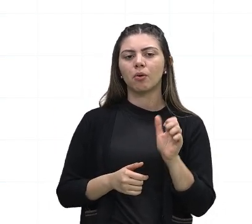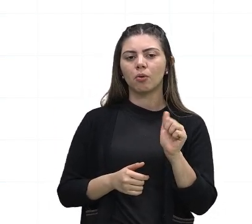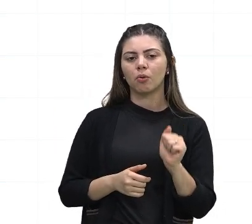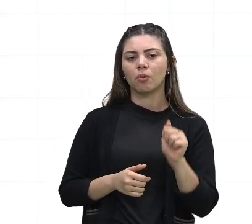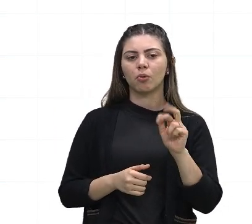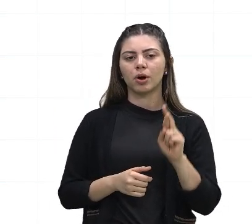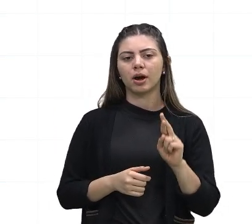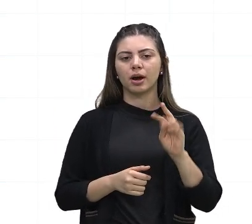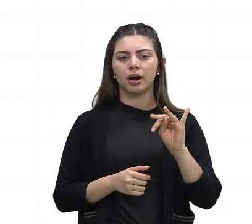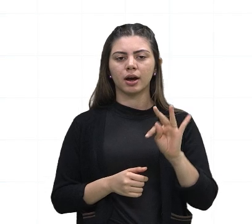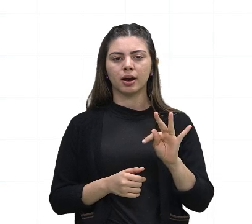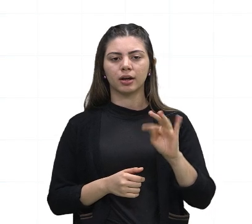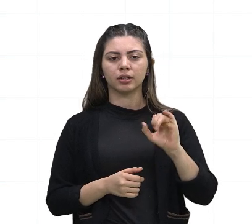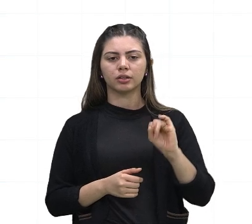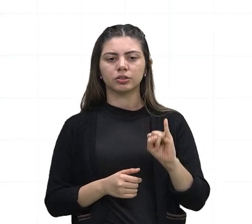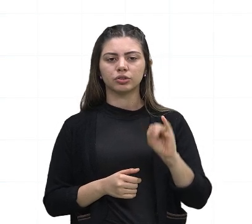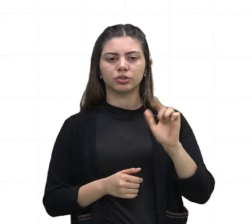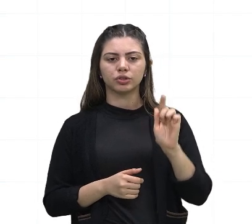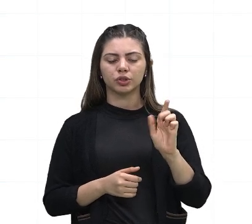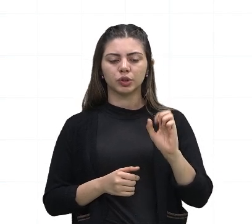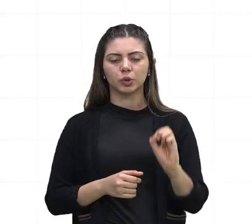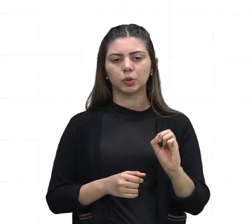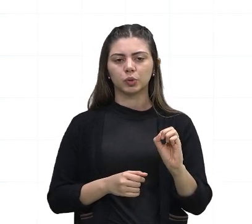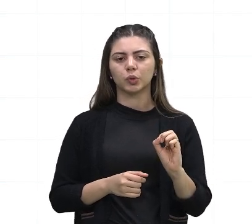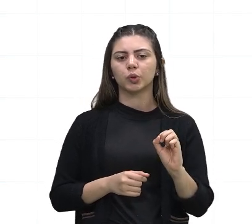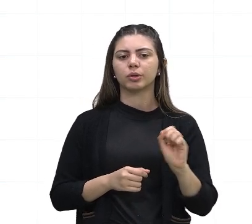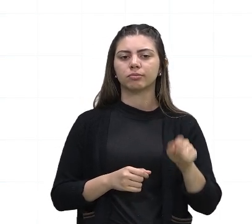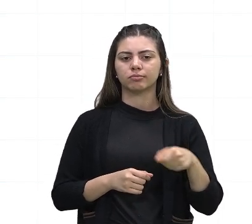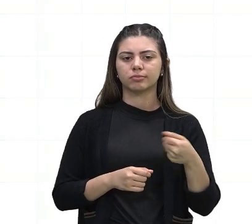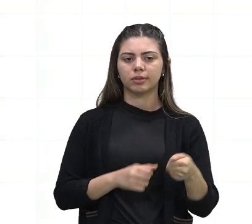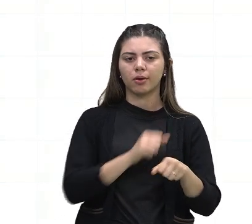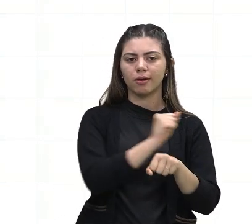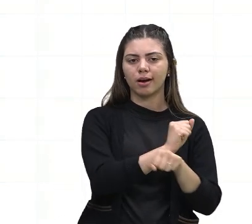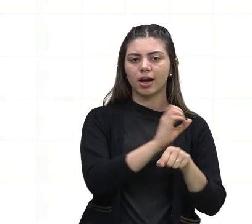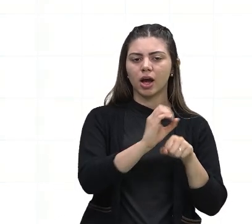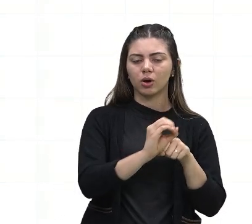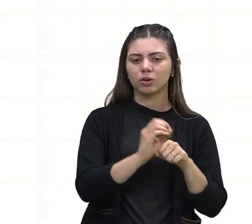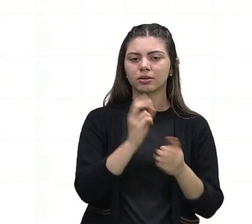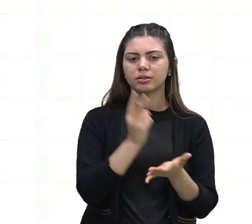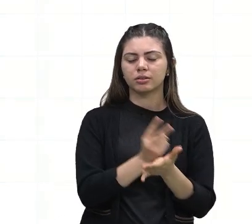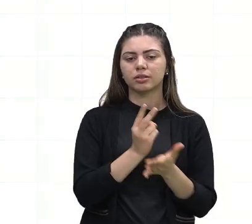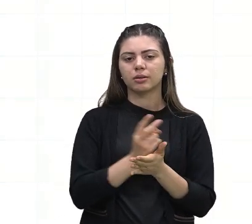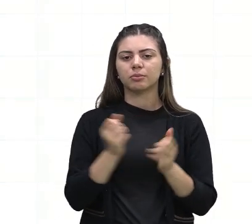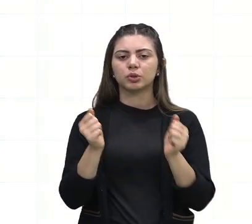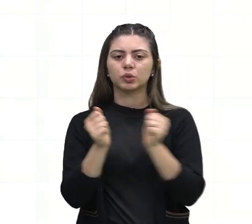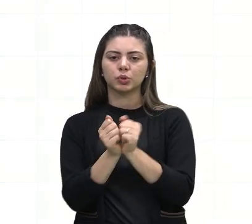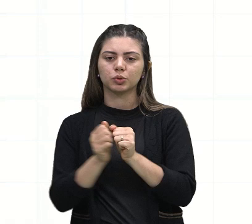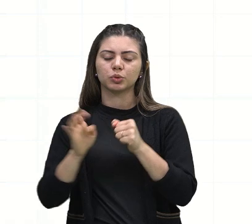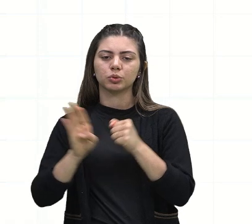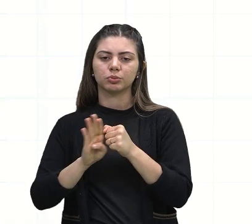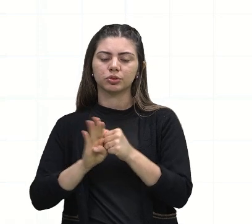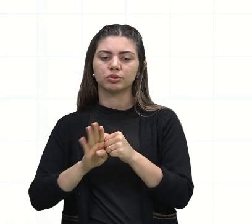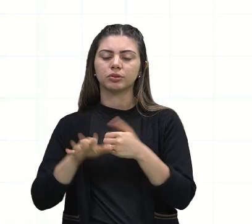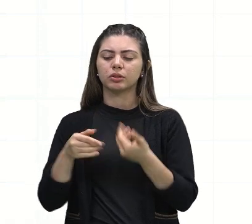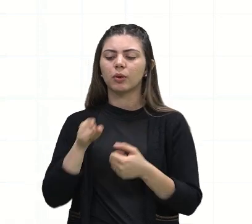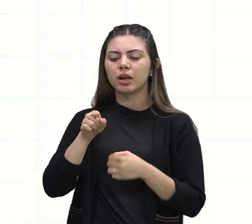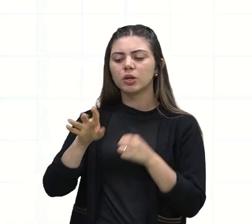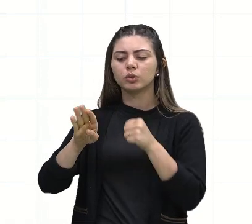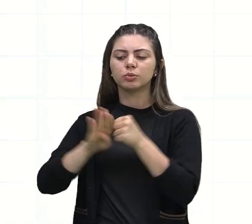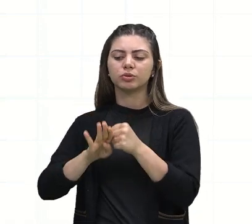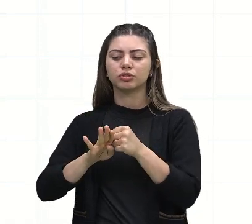ele sempre vai acompanhar o substantivo e todas as mudanças que acontecer no